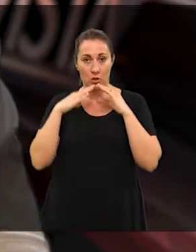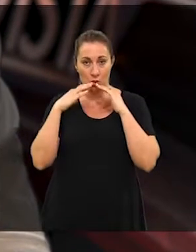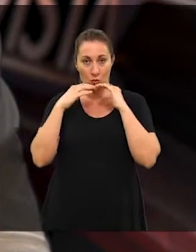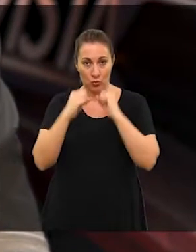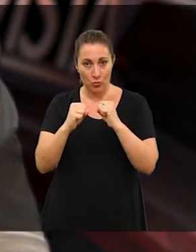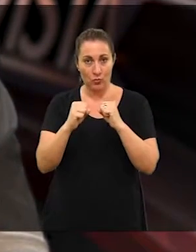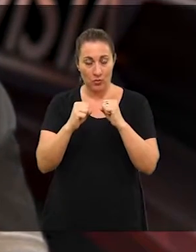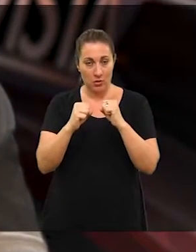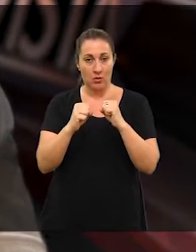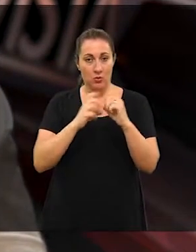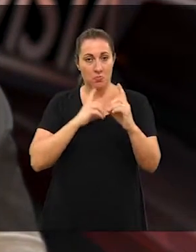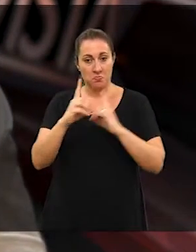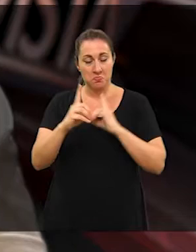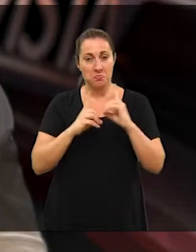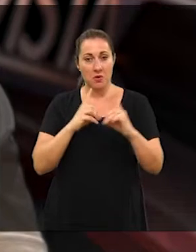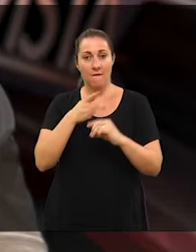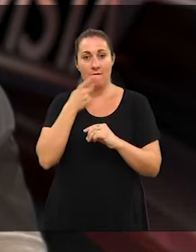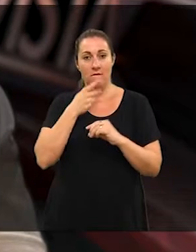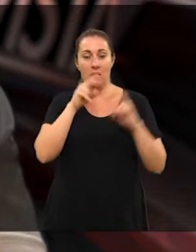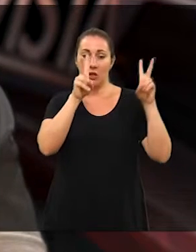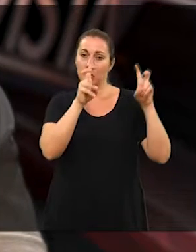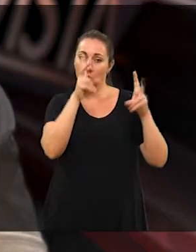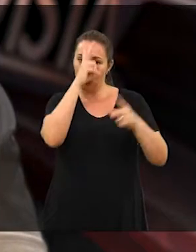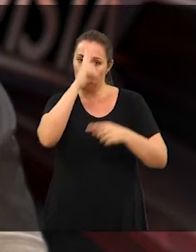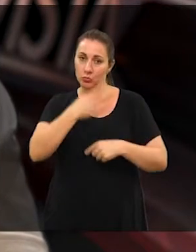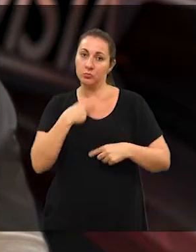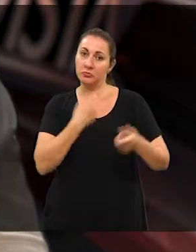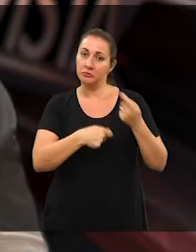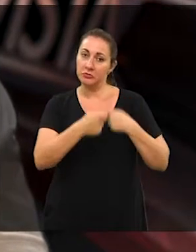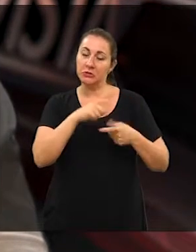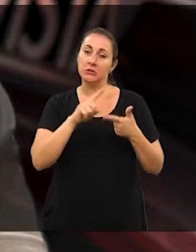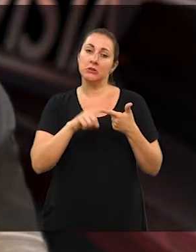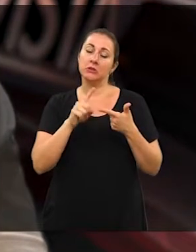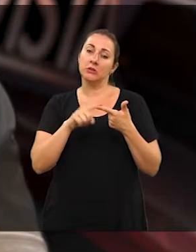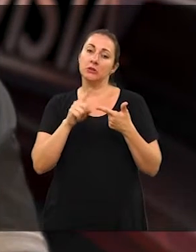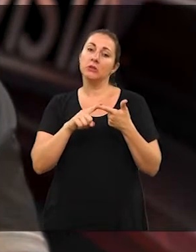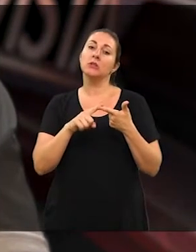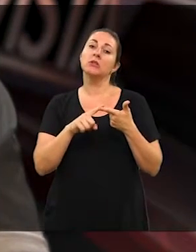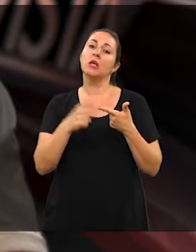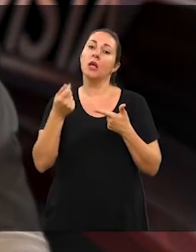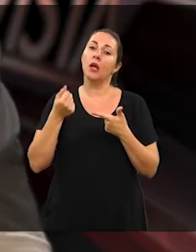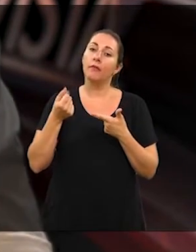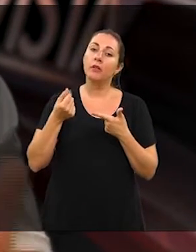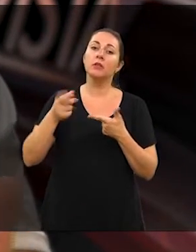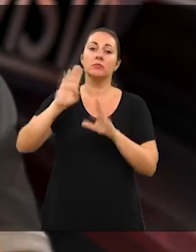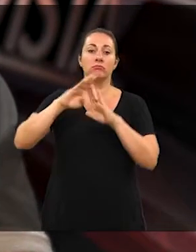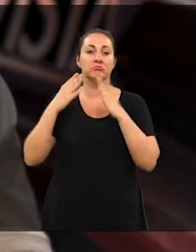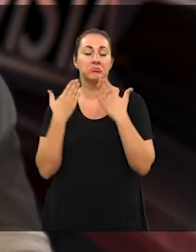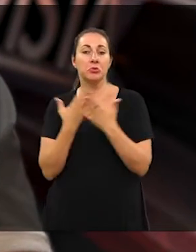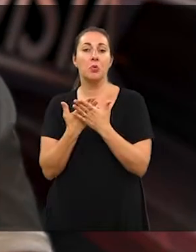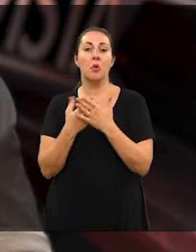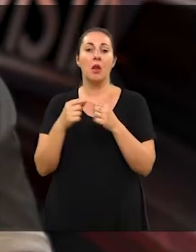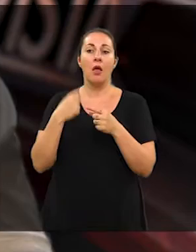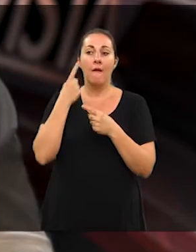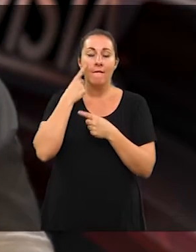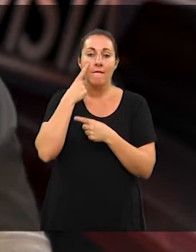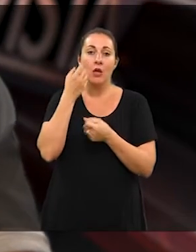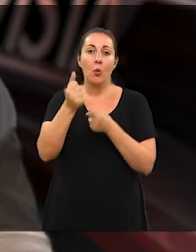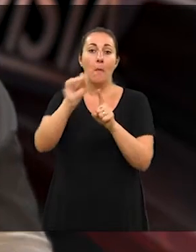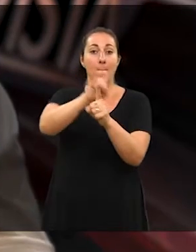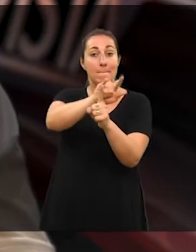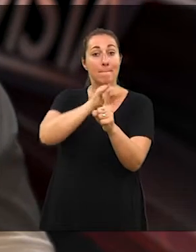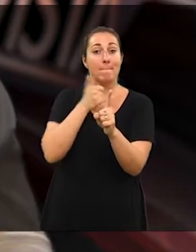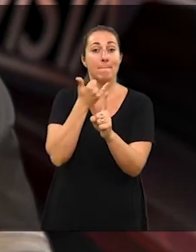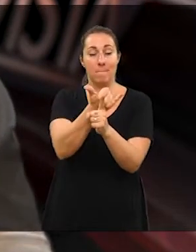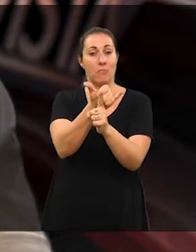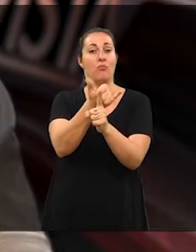sobre autonomia financeira, falando sobre a merenda escolar, falando sobre as necessidades reais que tem ali de conflitos, de